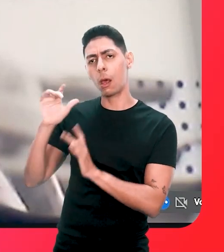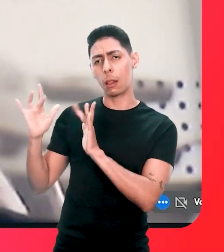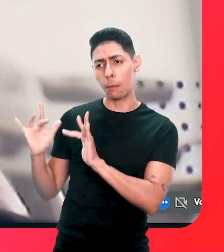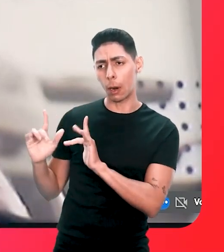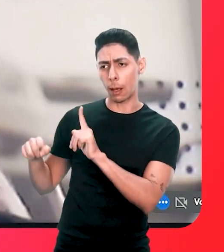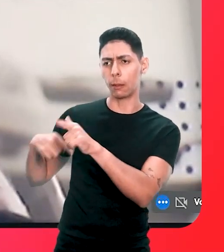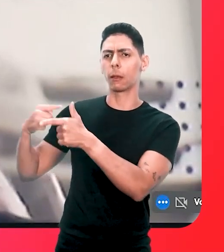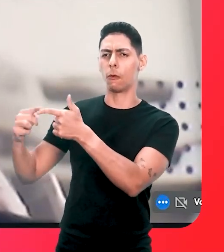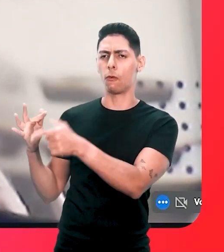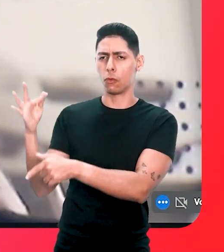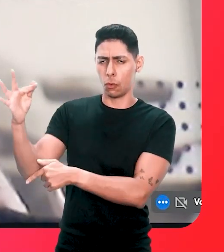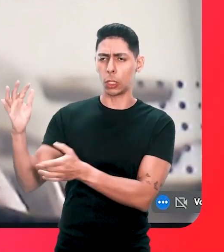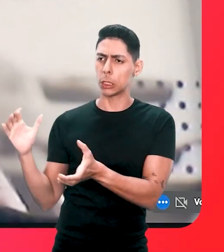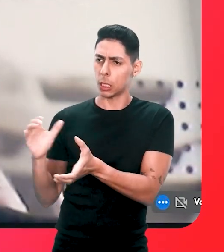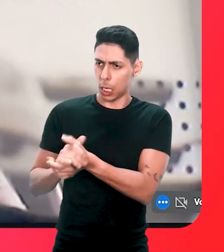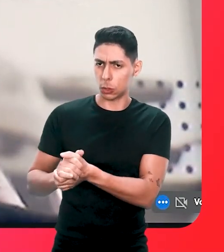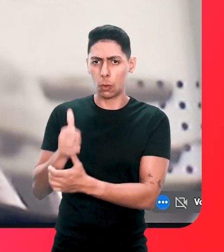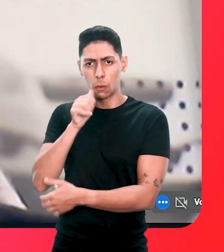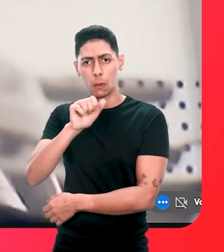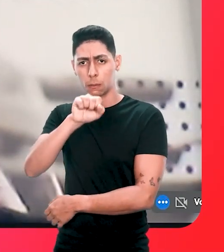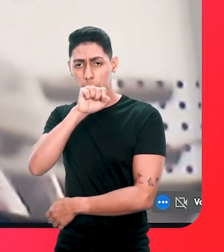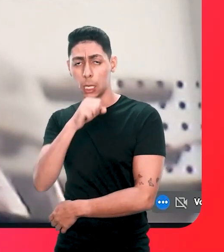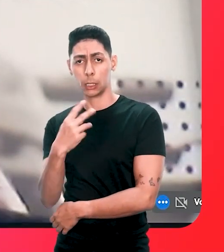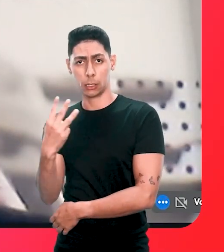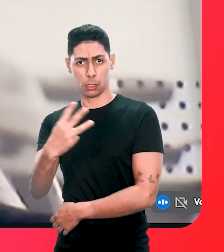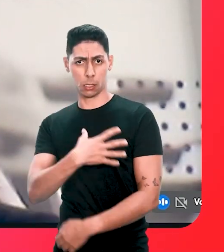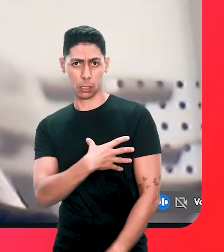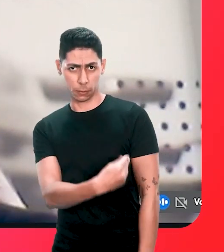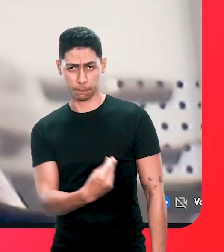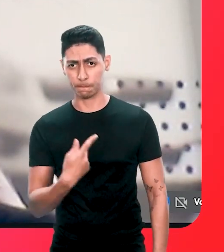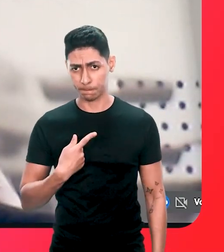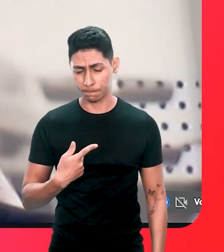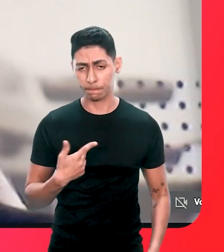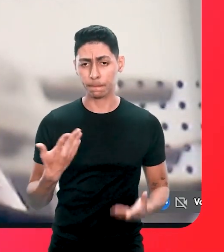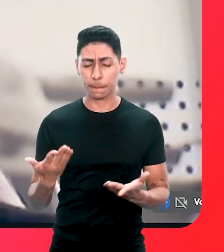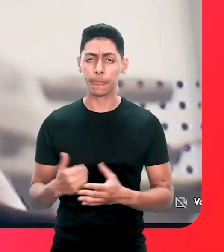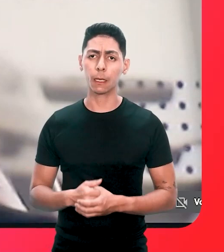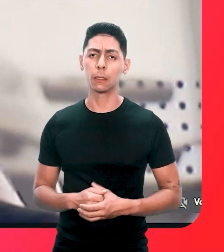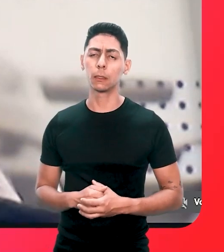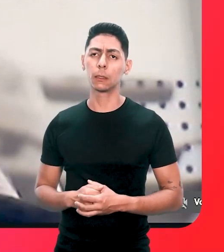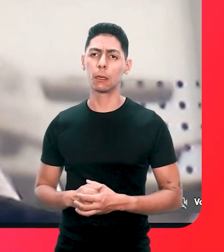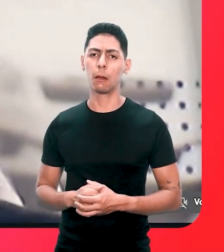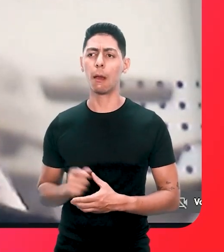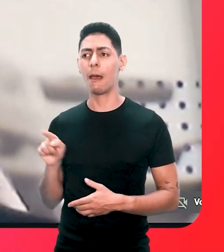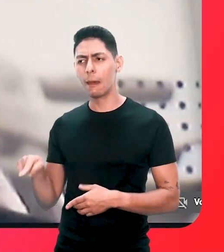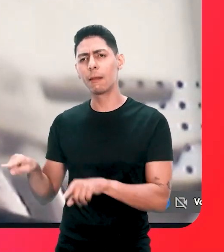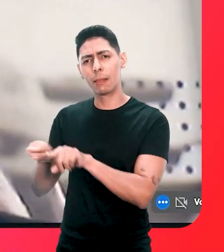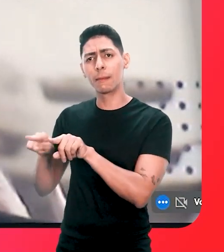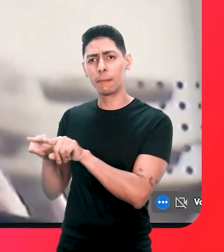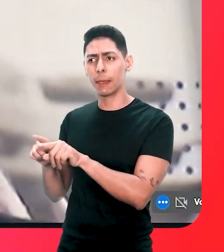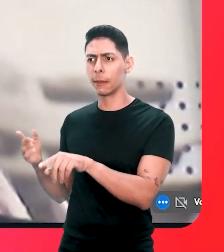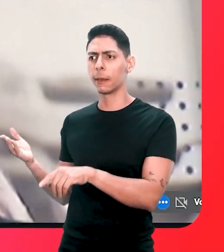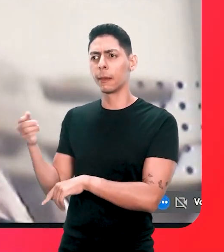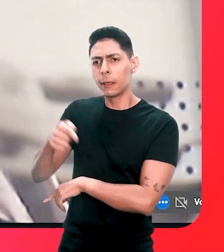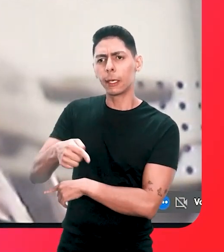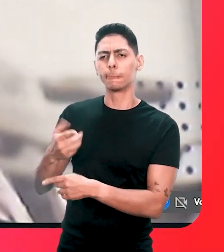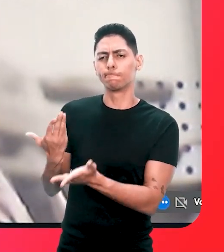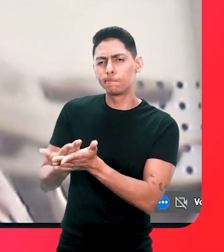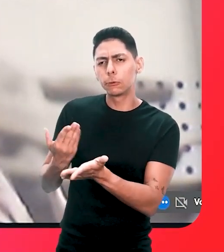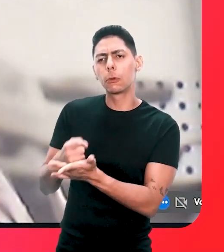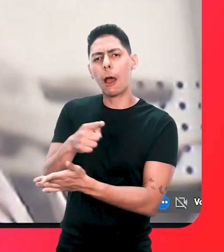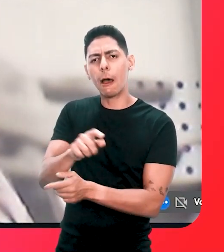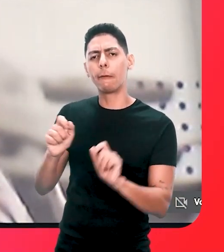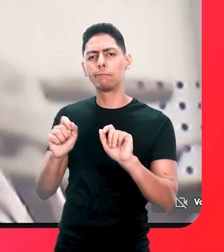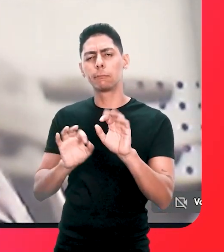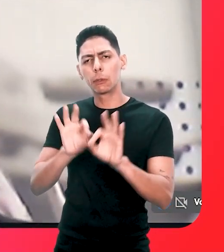minha esposa e é a mãe dos 3 filhos, né? Ela ia fazer esse concurso. Aí aquela coisa de